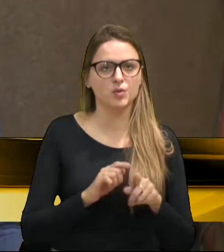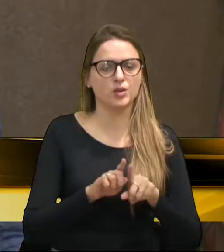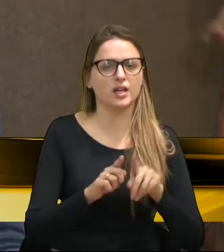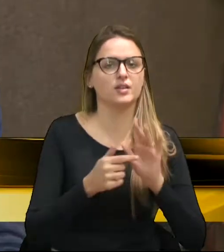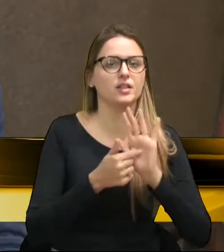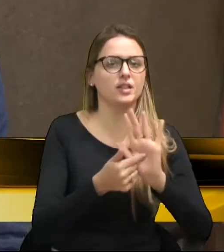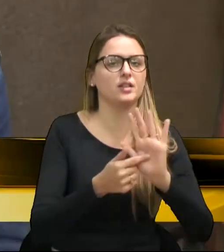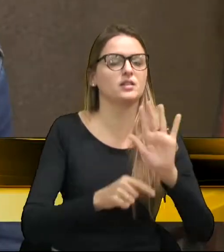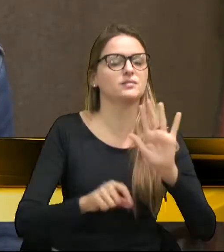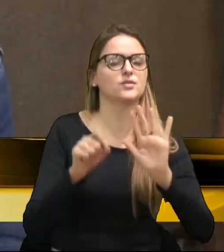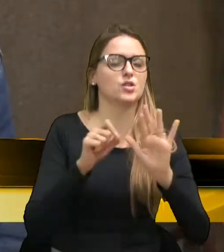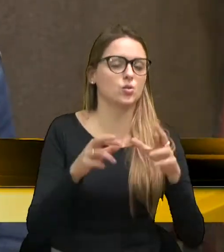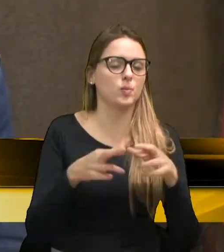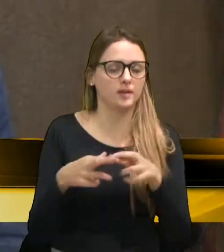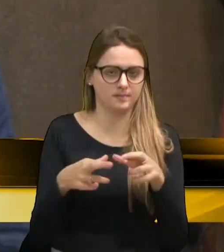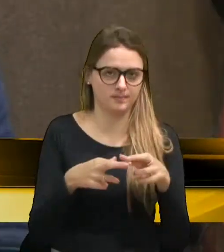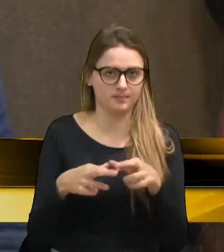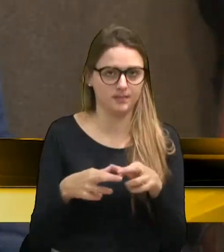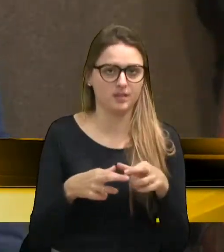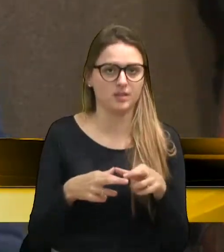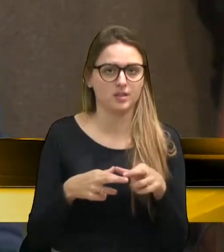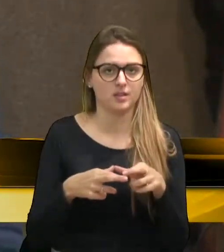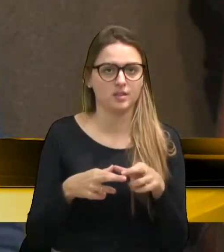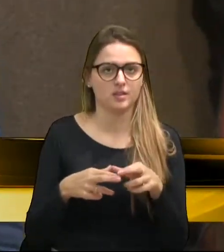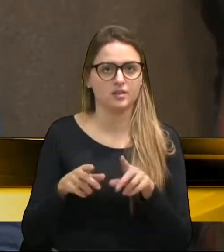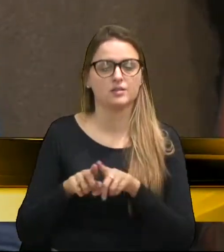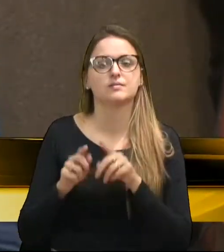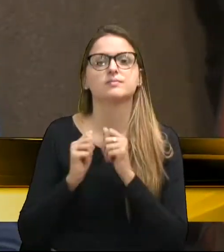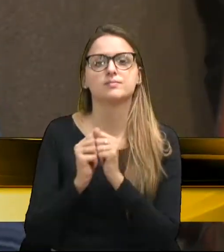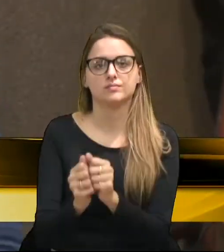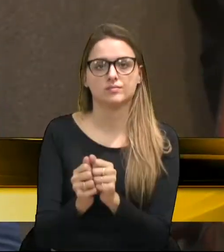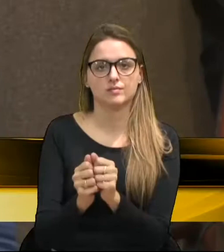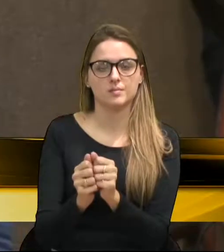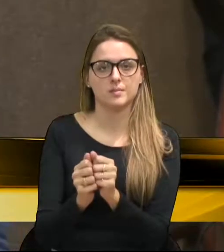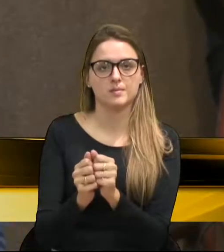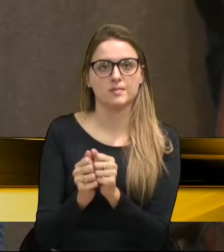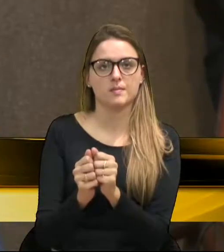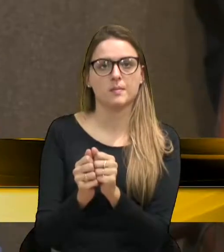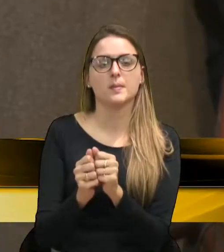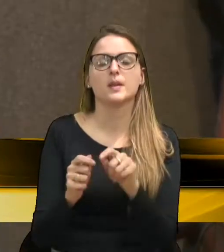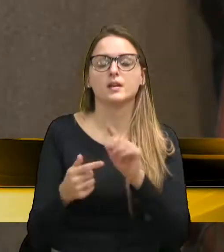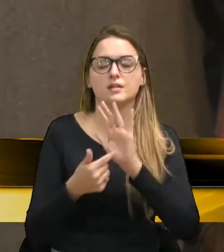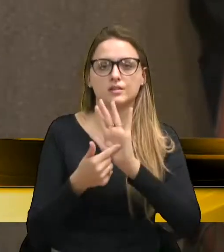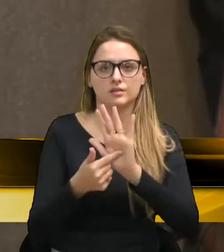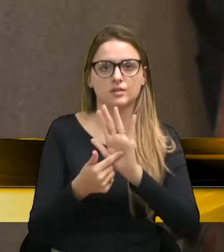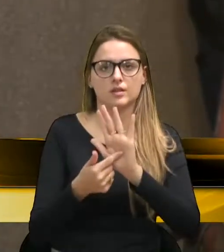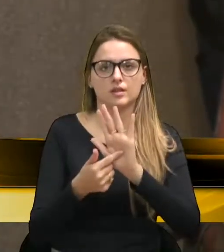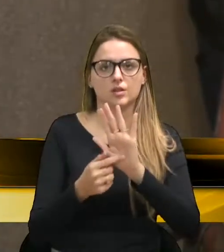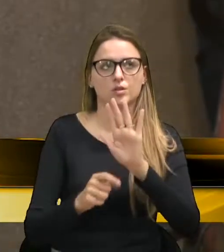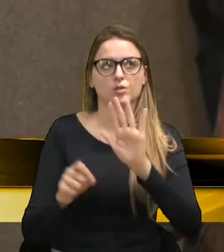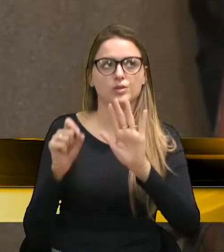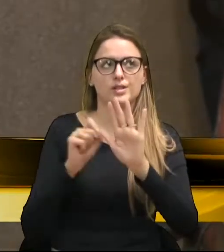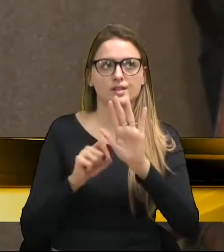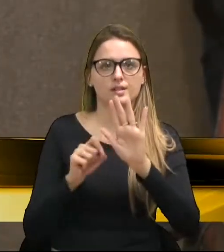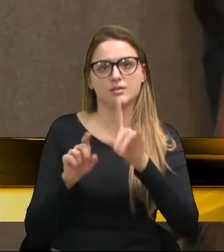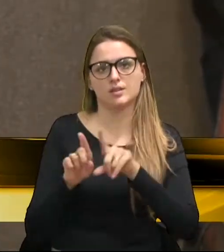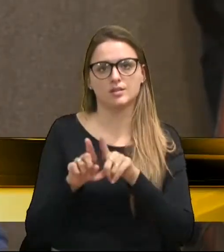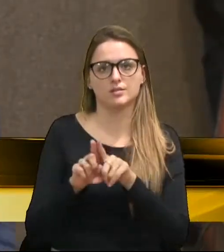se reúnem entre amigos, entre famílias, né, ficam às vezes se organizando para o final de